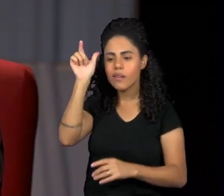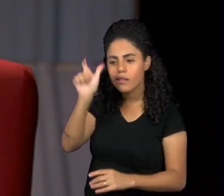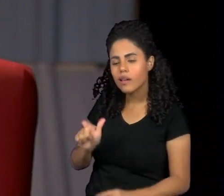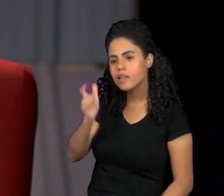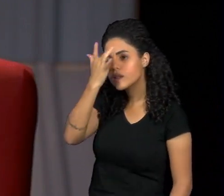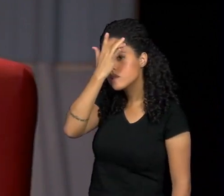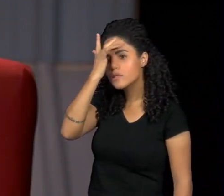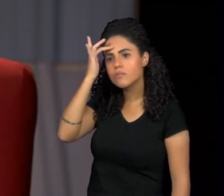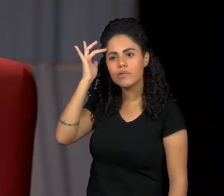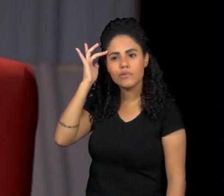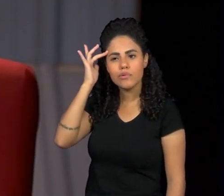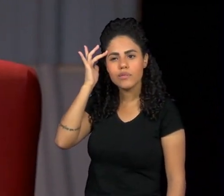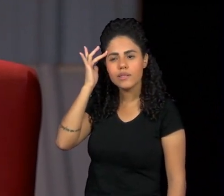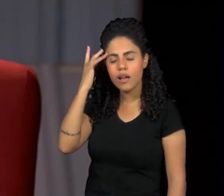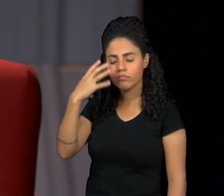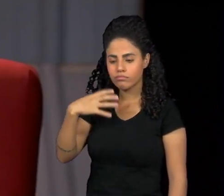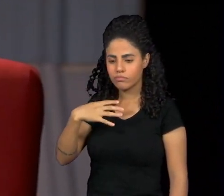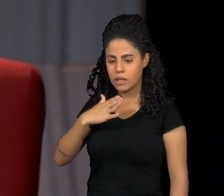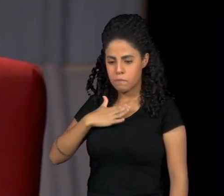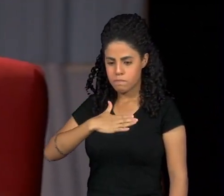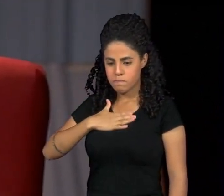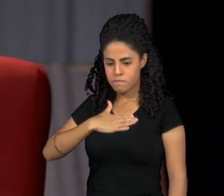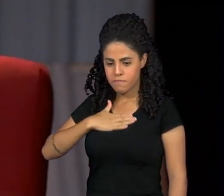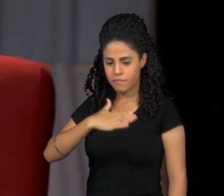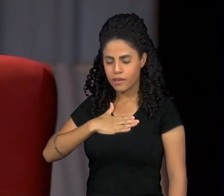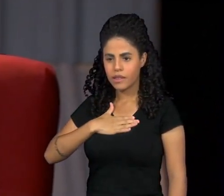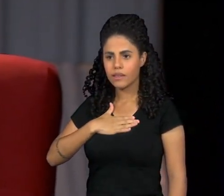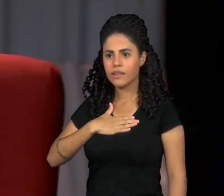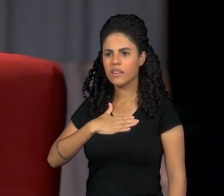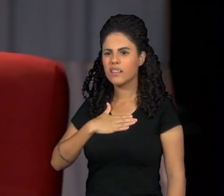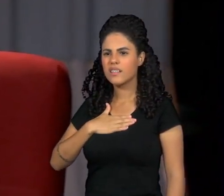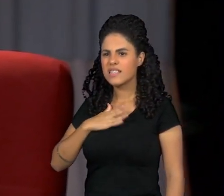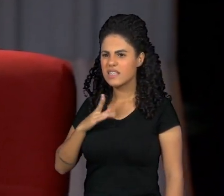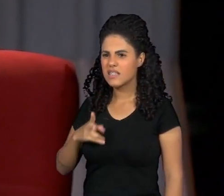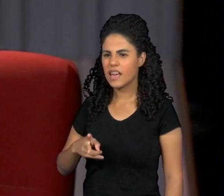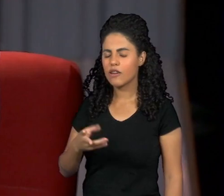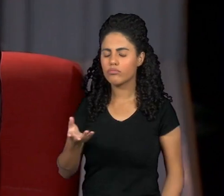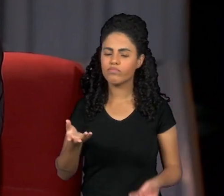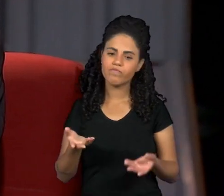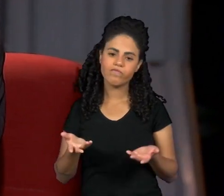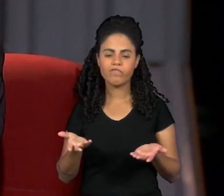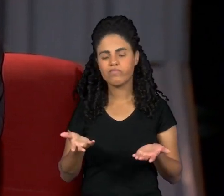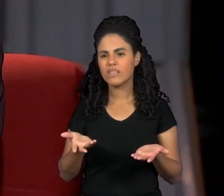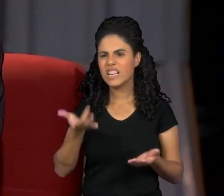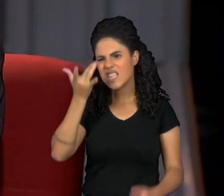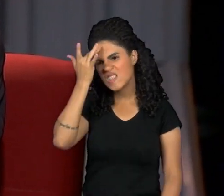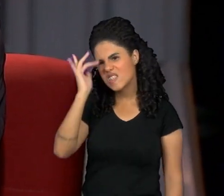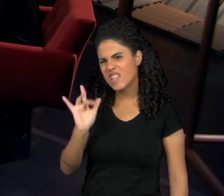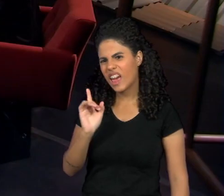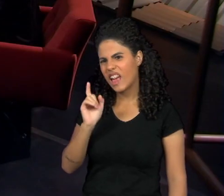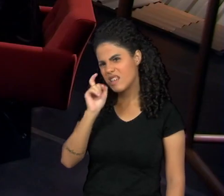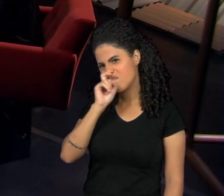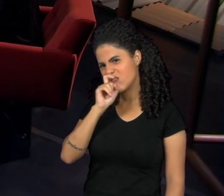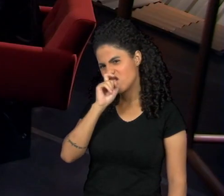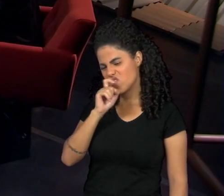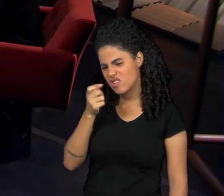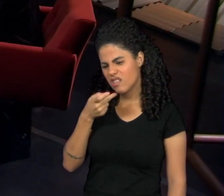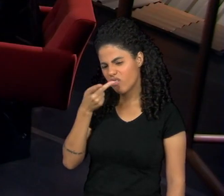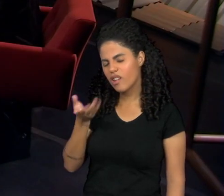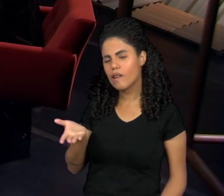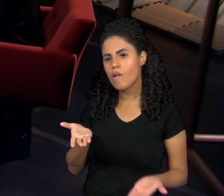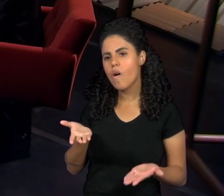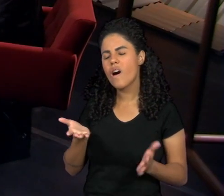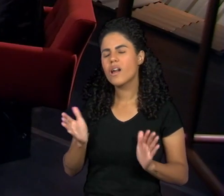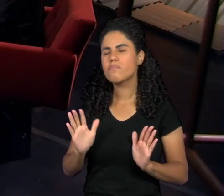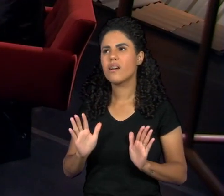pessoas devam ter, acho que nunca fez parte da... Parece mentira, né? O que eu estou dizendo.